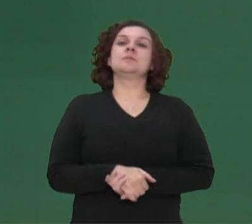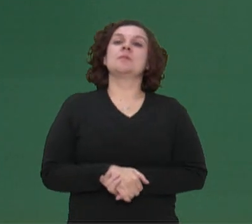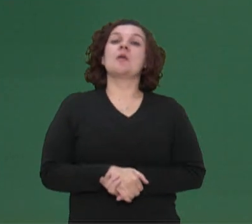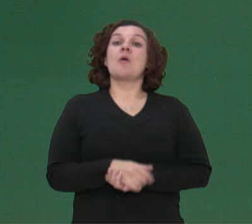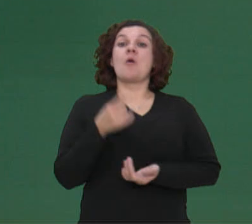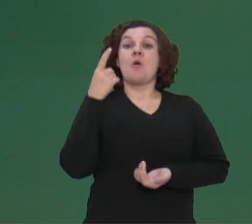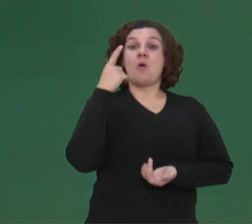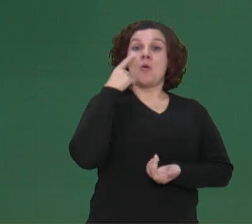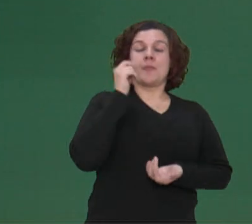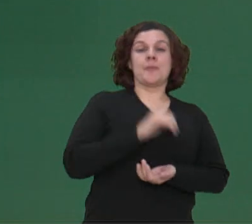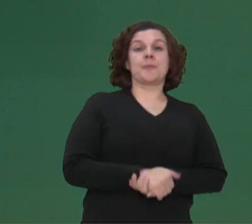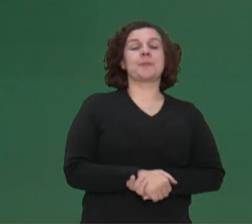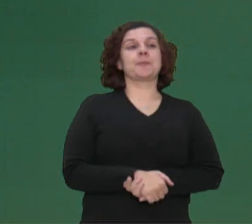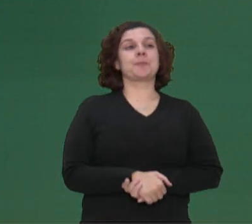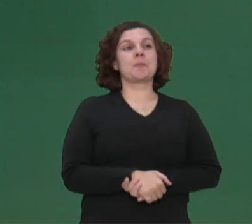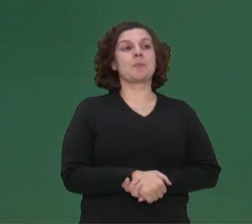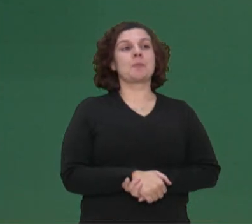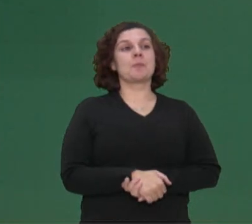que acontece.